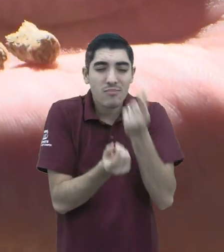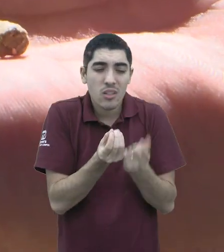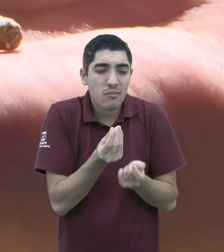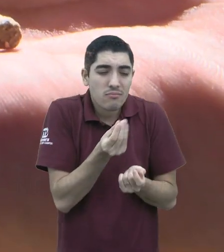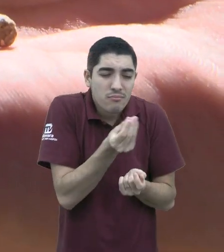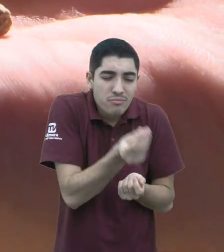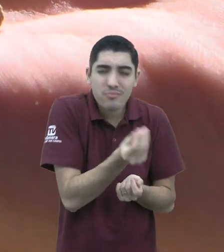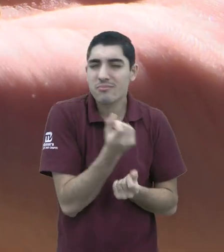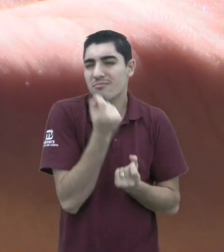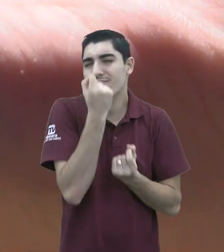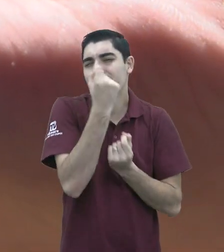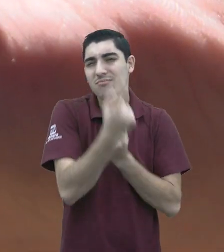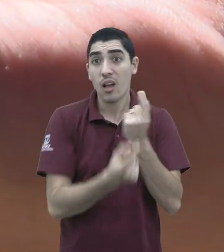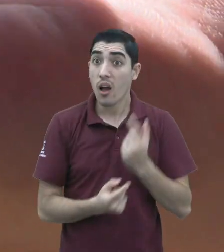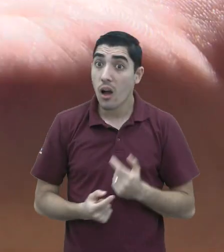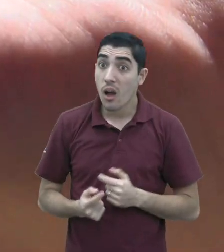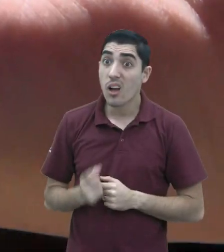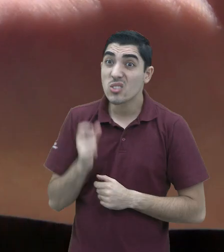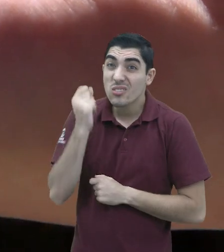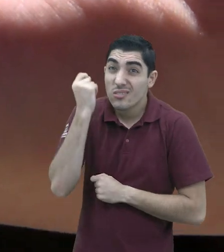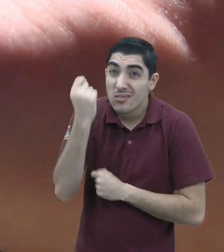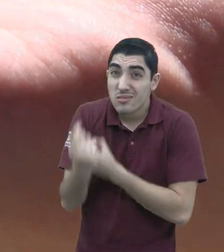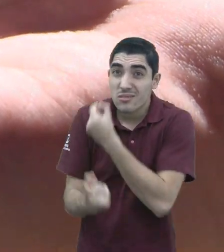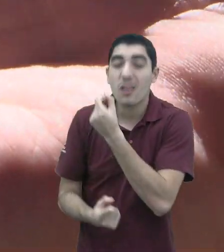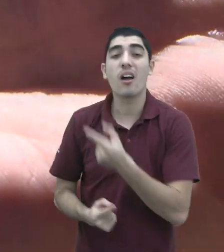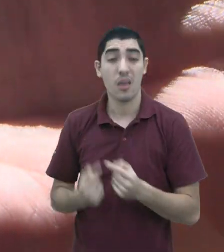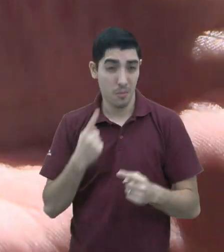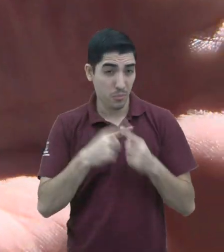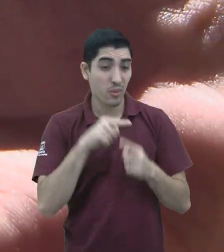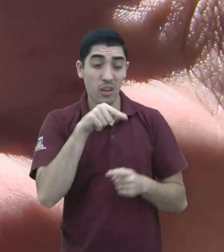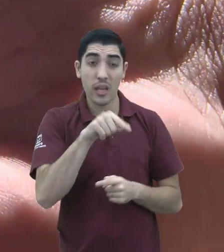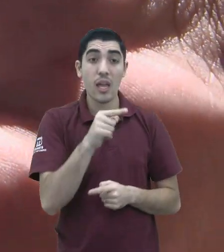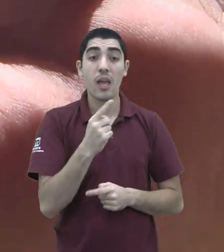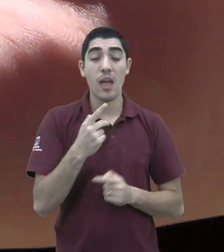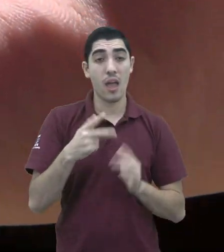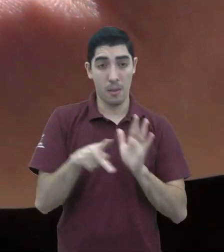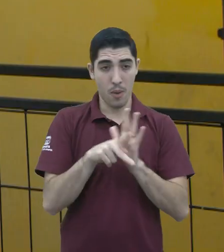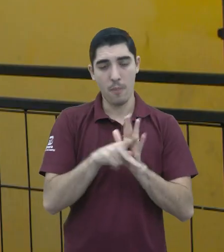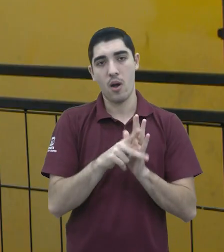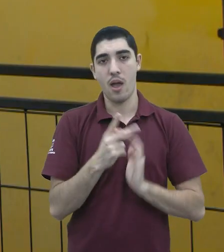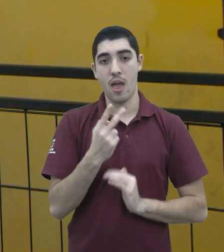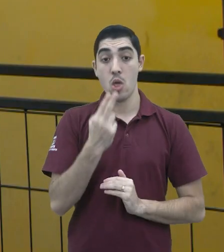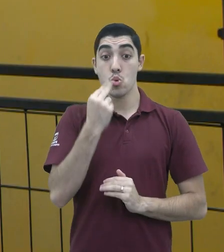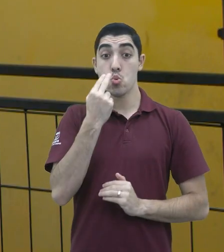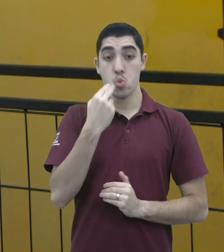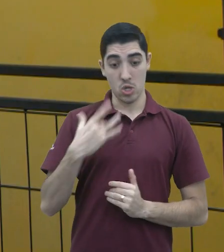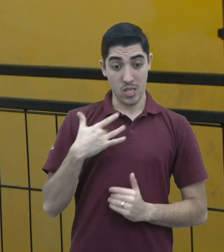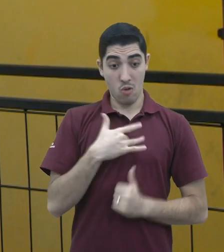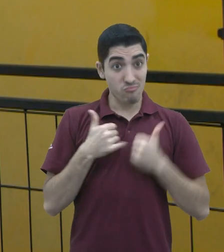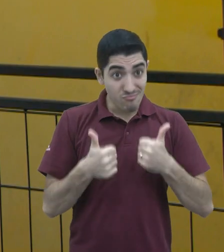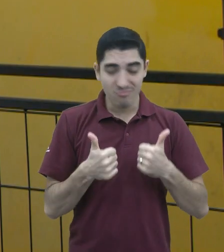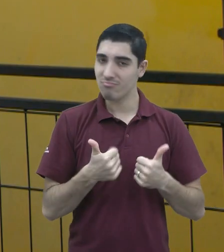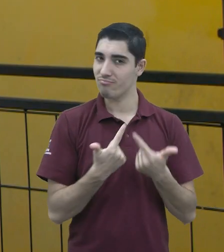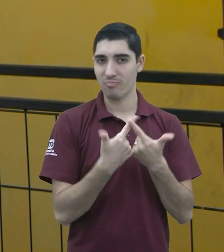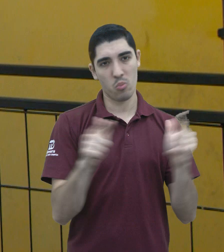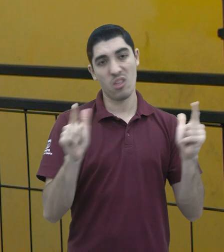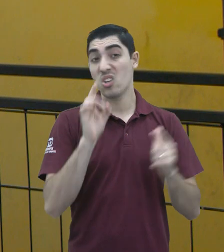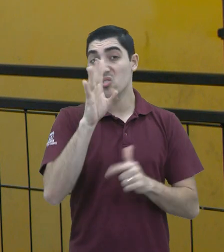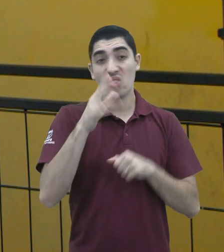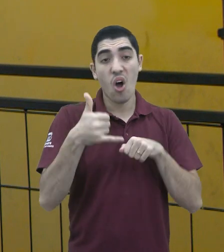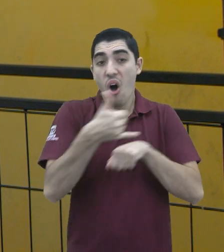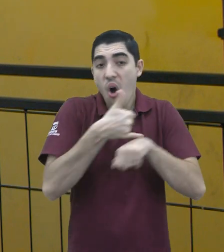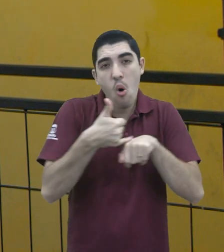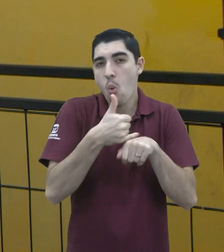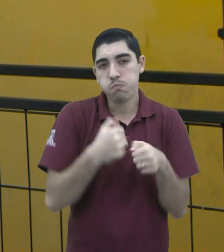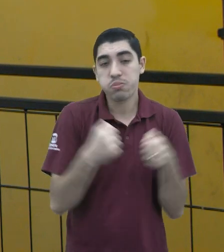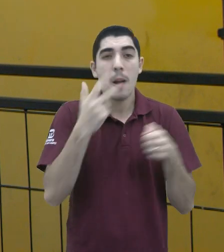petisco. Petisco? De vez em quando. Olha. Então assim, o girassol ele não tem nutriente nenhum. Ele é só gordura, não tem nada de nutriente.